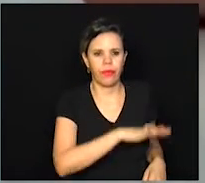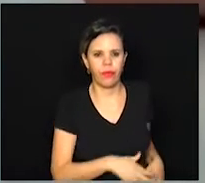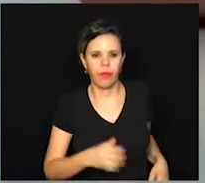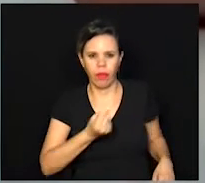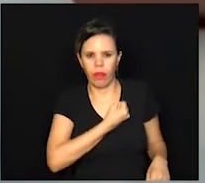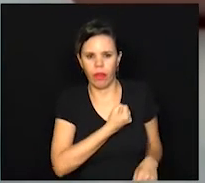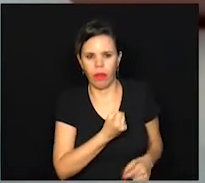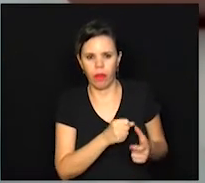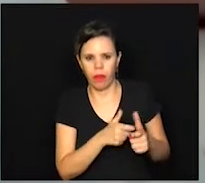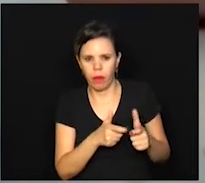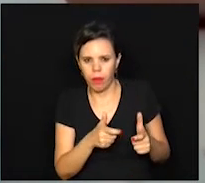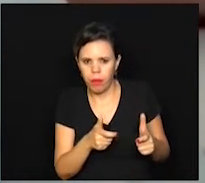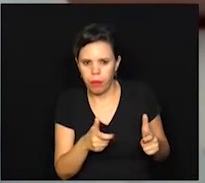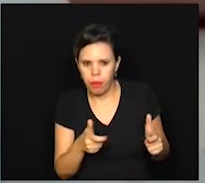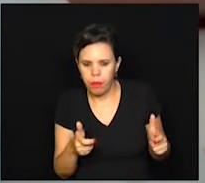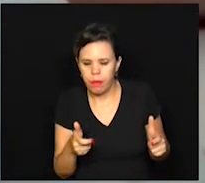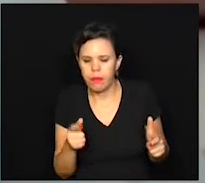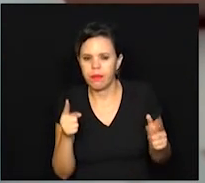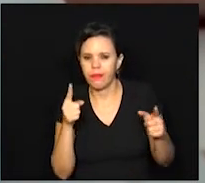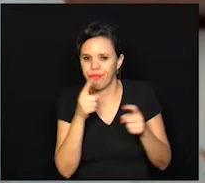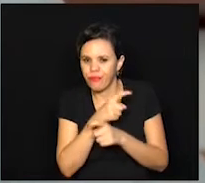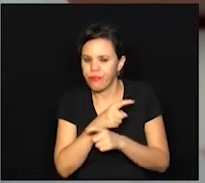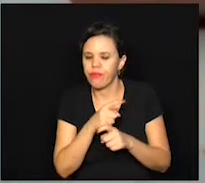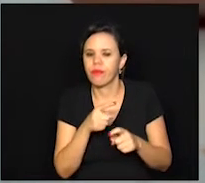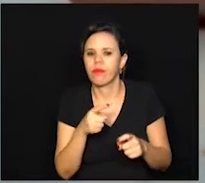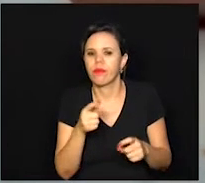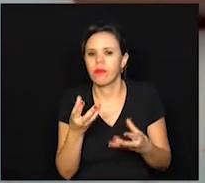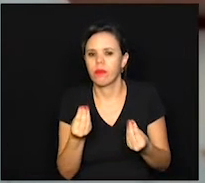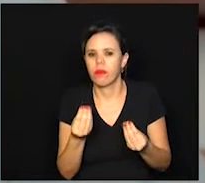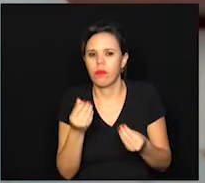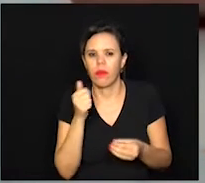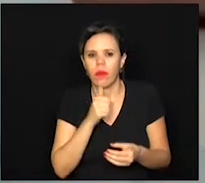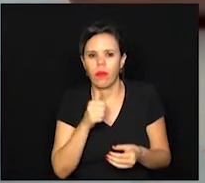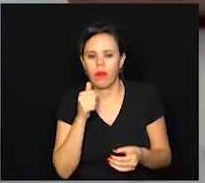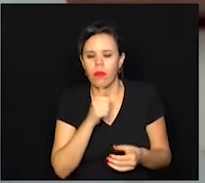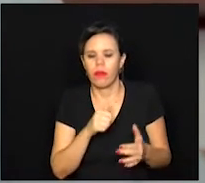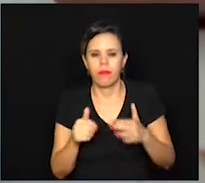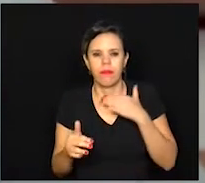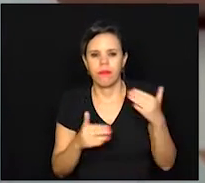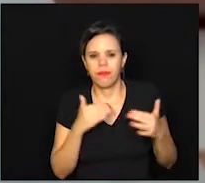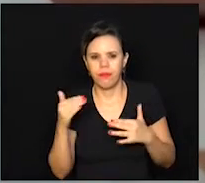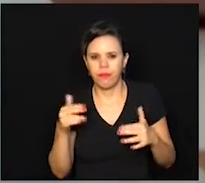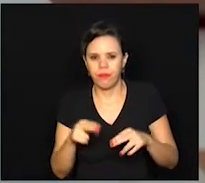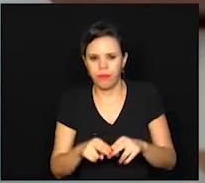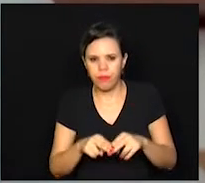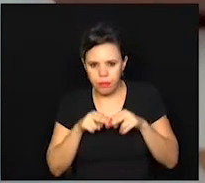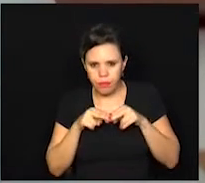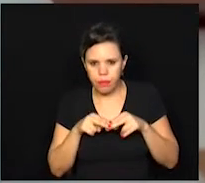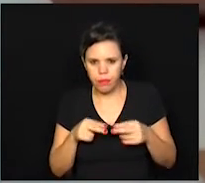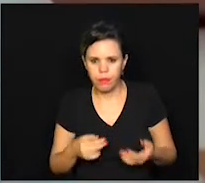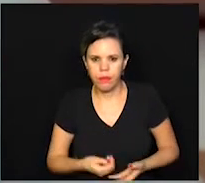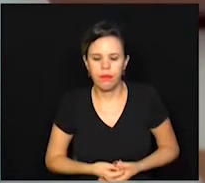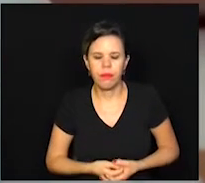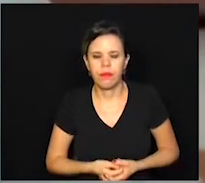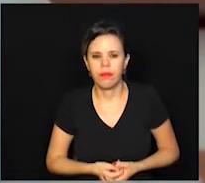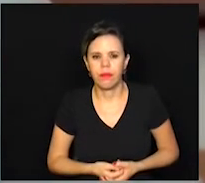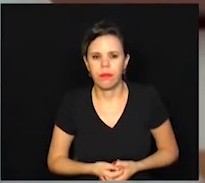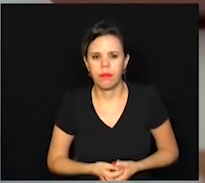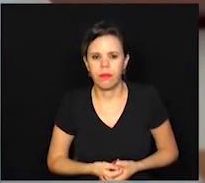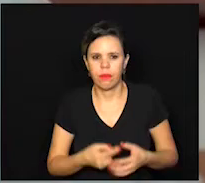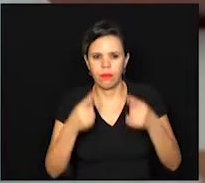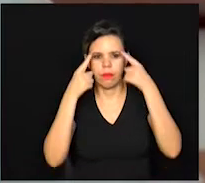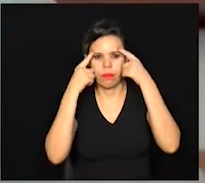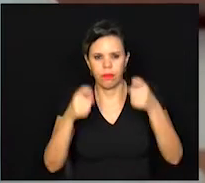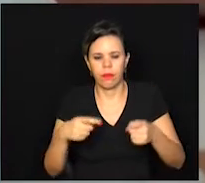cada vez mais impactantes e muitas mulheres perdendo aí as suas vidas por conta desse tipo de